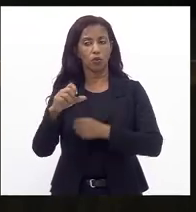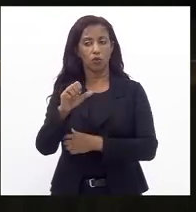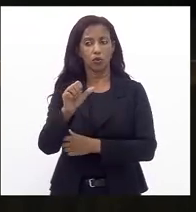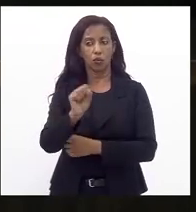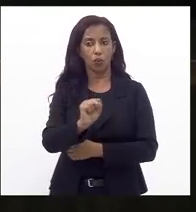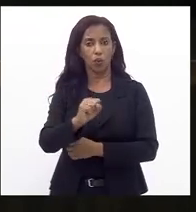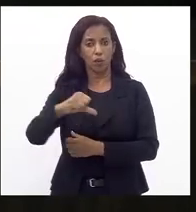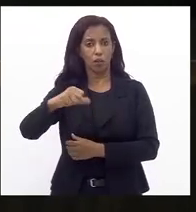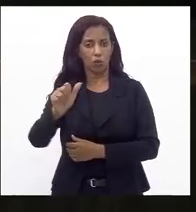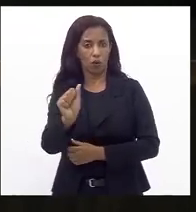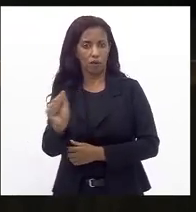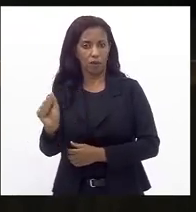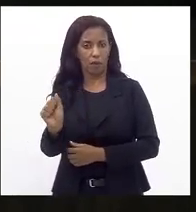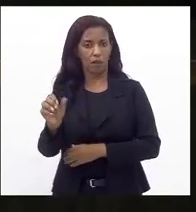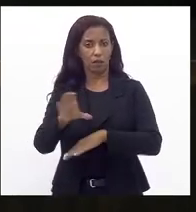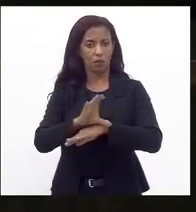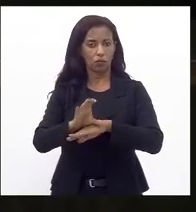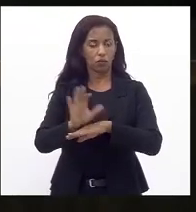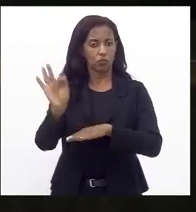da Constituição Federal